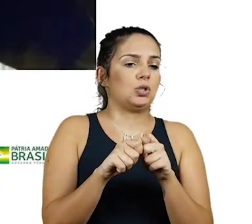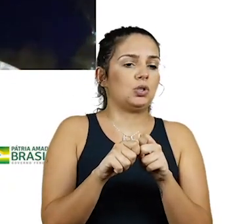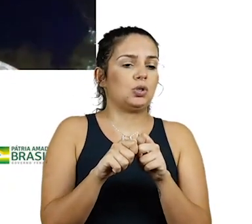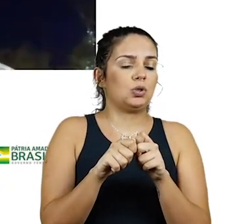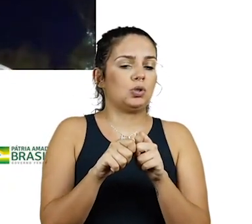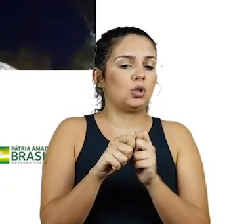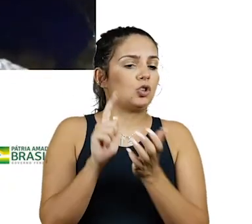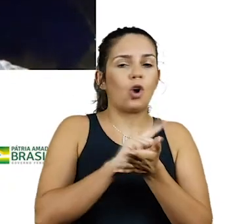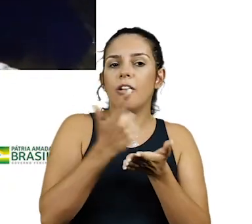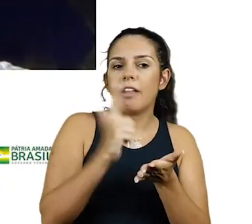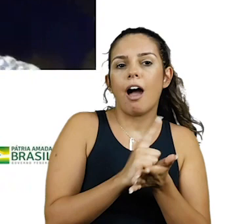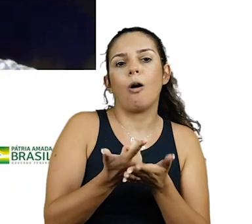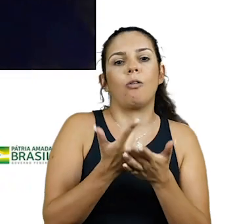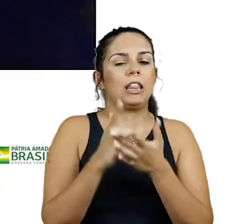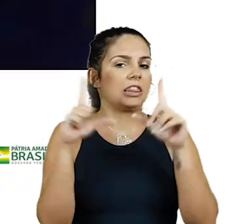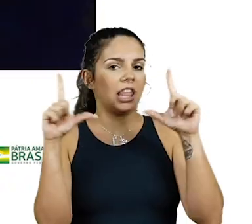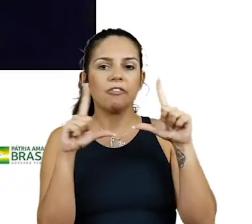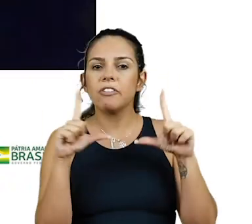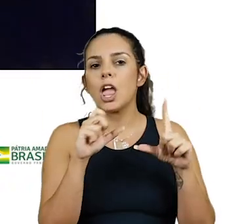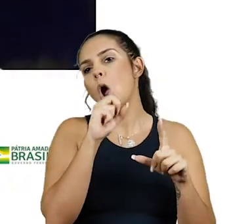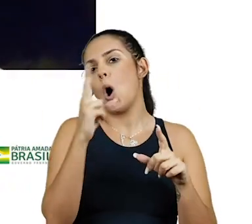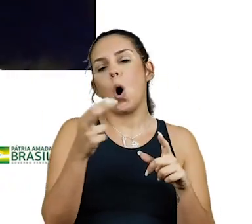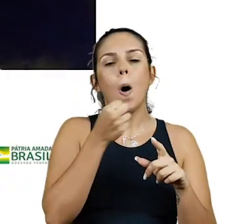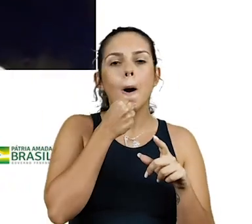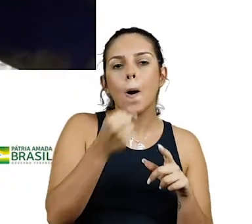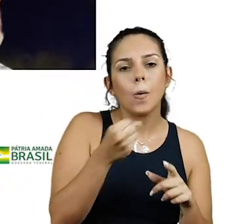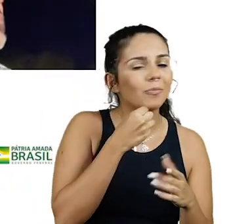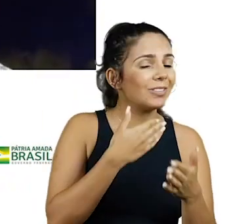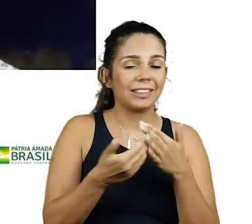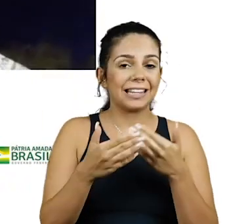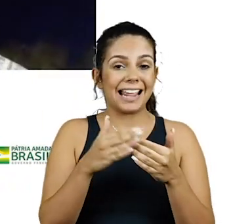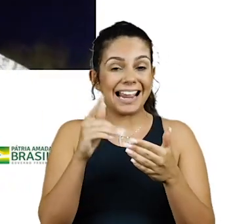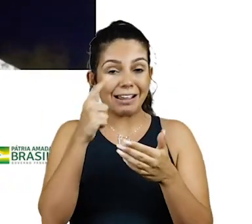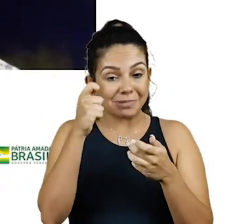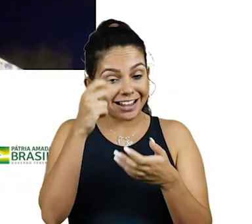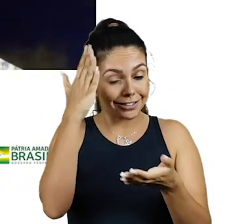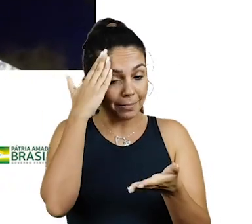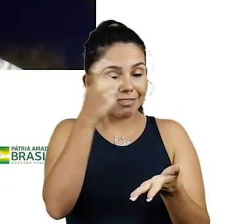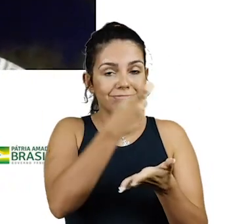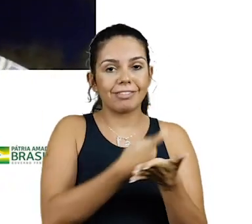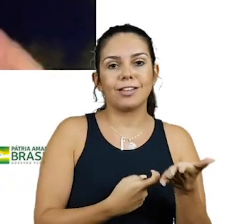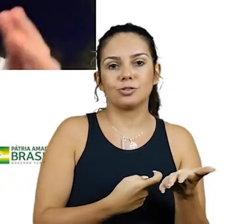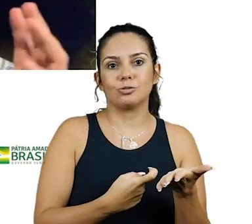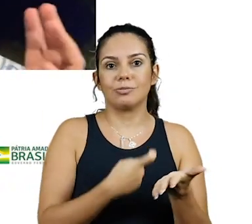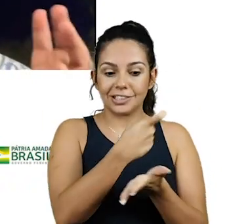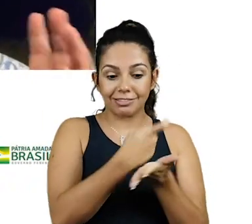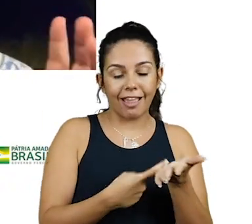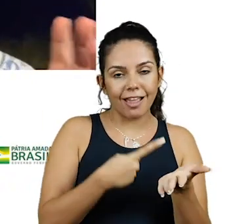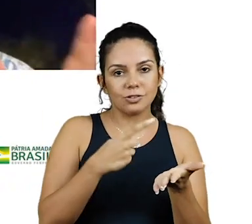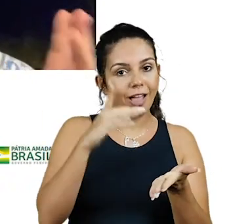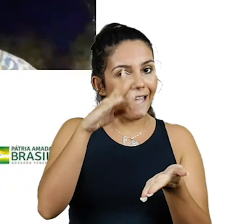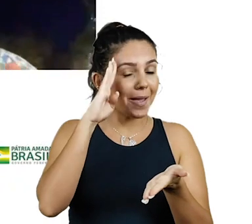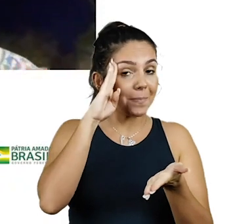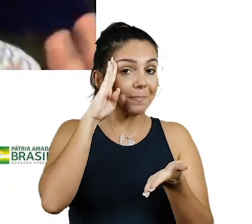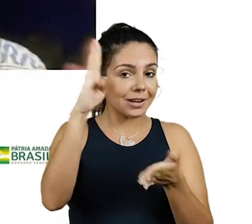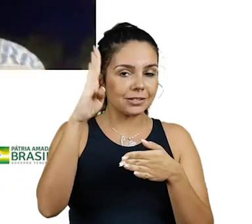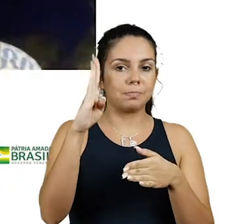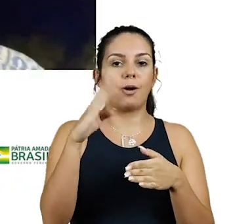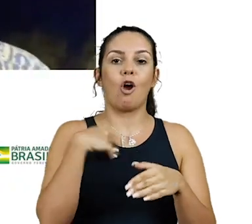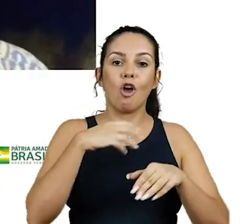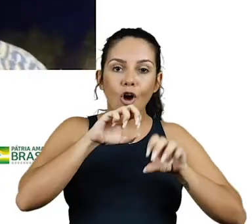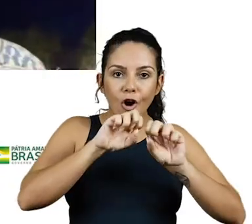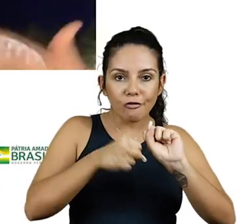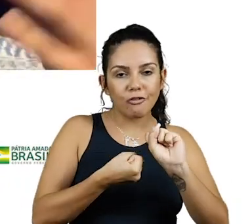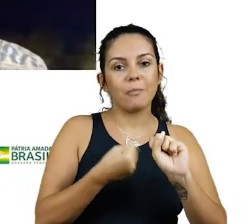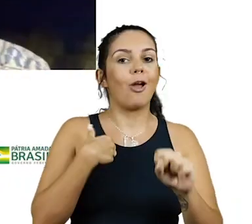é fundamental. Não tem imagem se não tiver texto, não tem música se não tiver texto, e eu me formei, eu